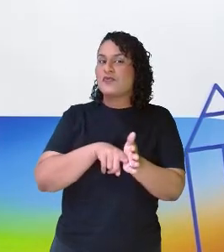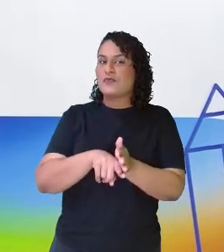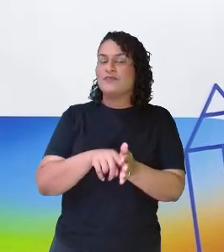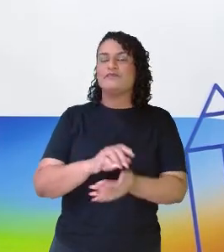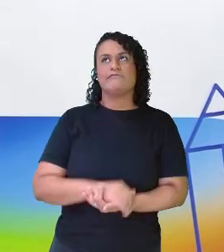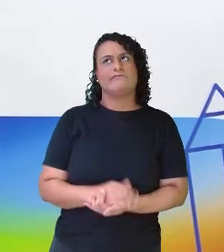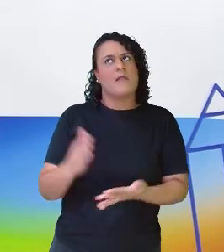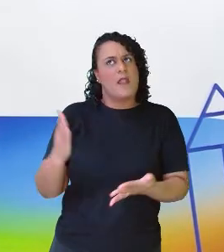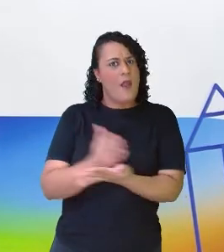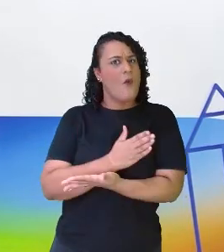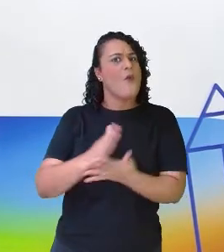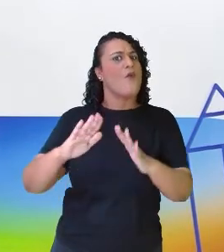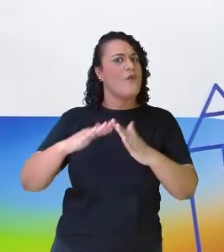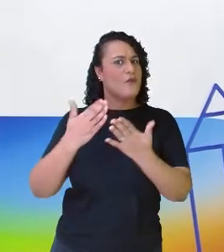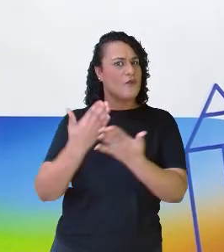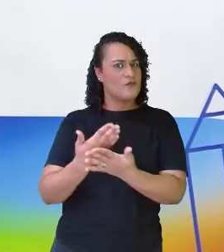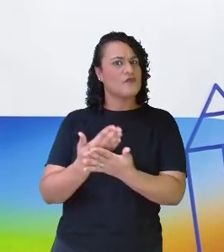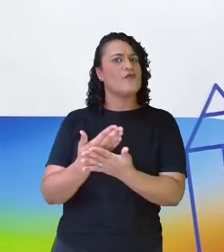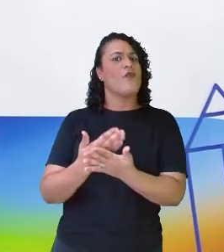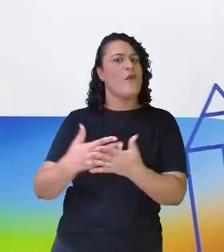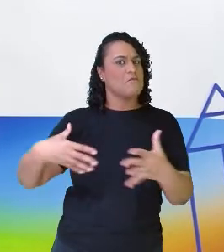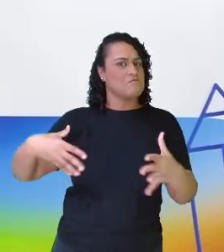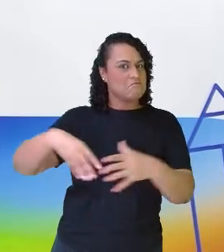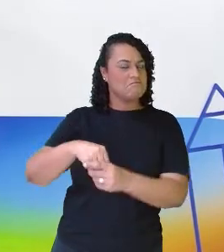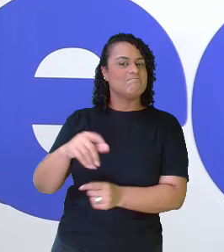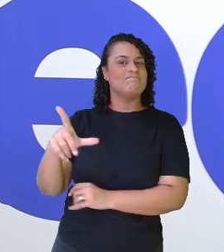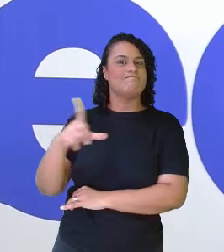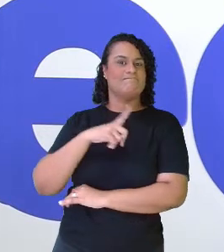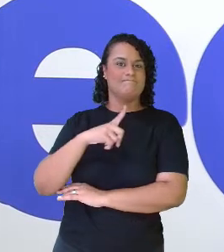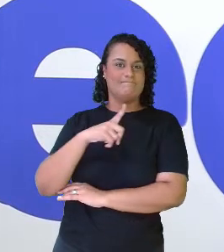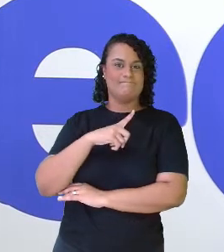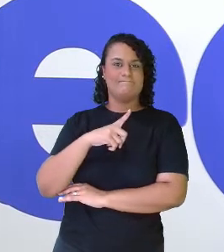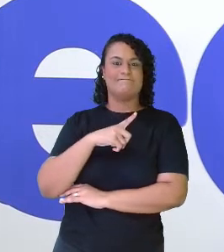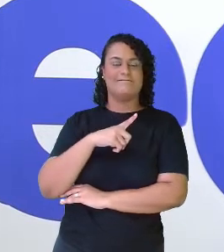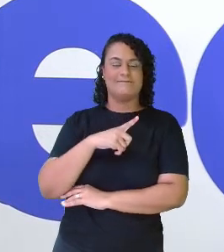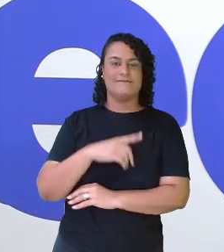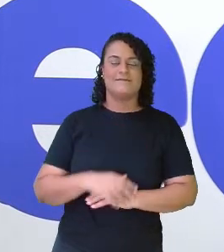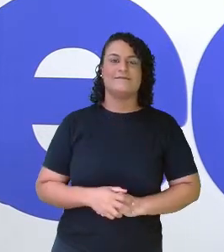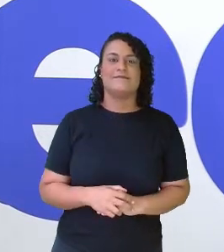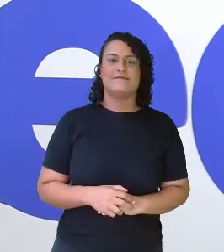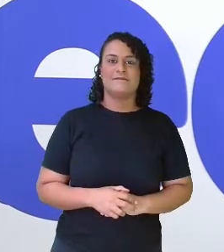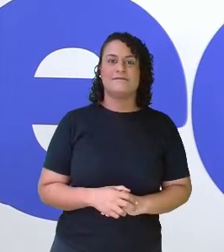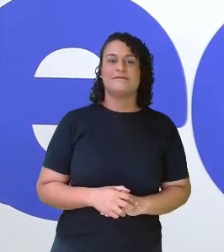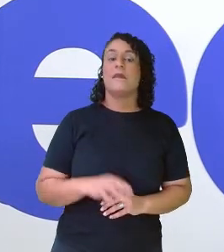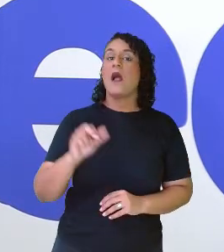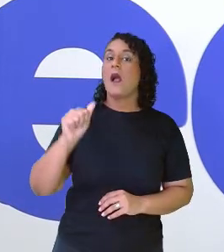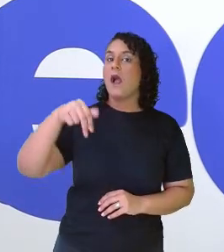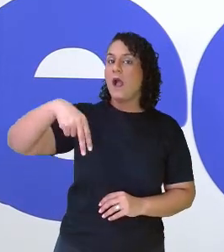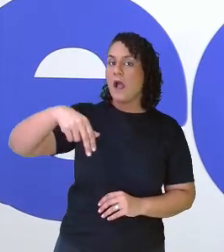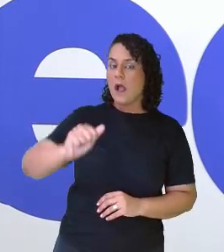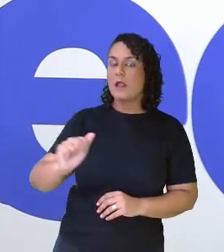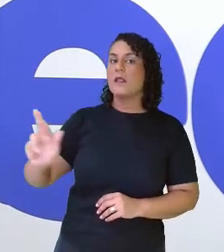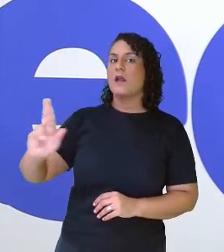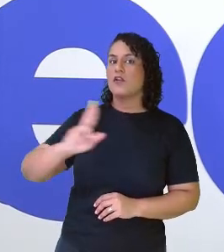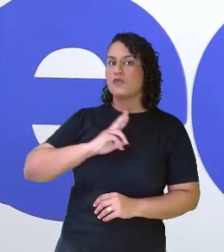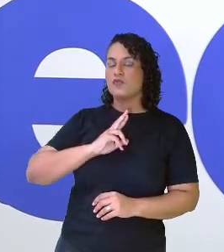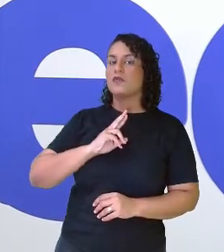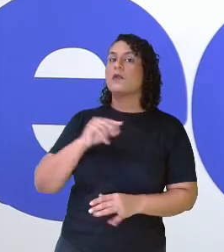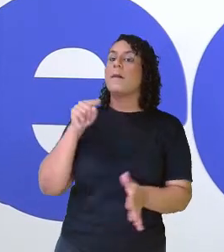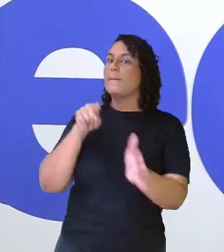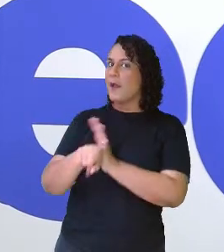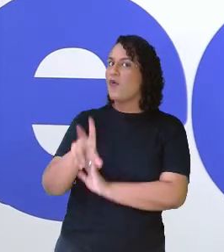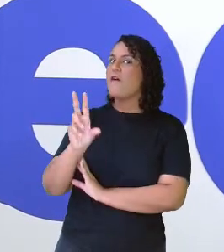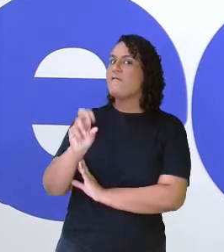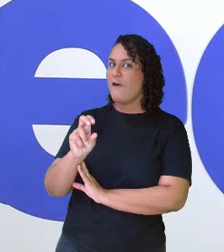Algumas escolas têm, tá? É verdade, algumas escolas têm. Olha, uma das Anas disse que também pergunta a avó dela, viu?